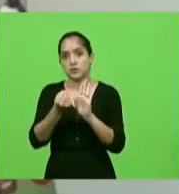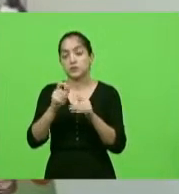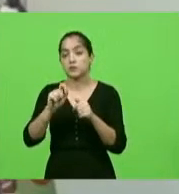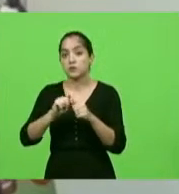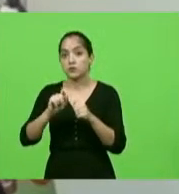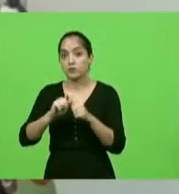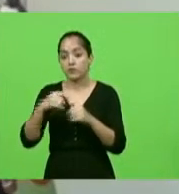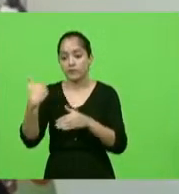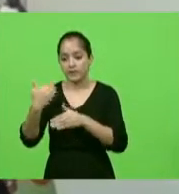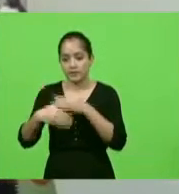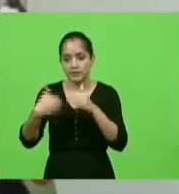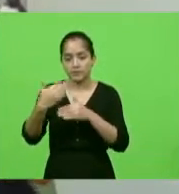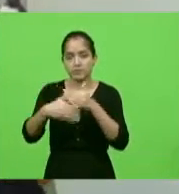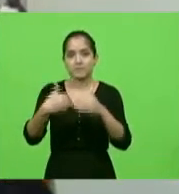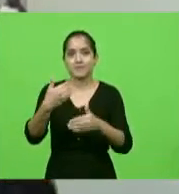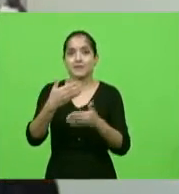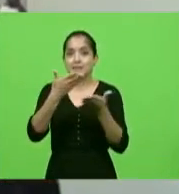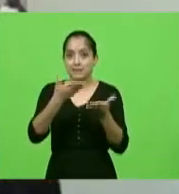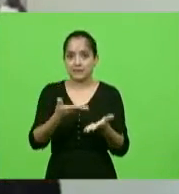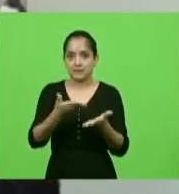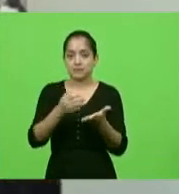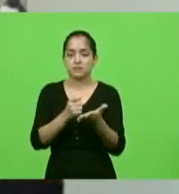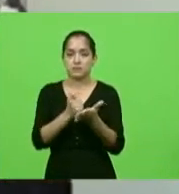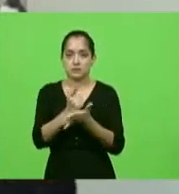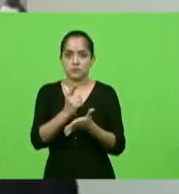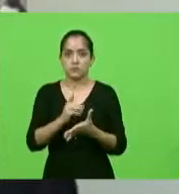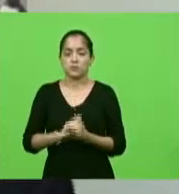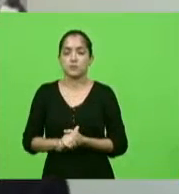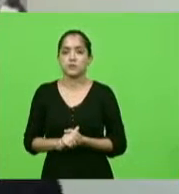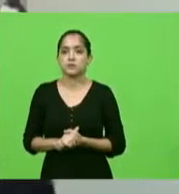feita no processo, neste processo da